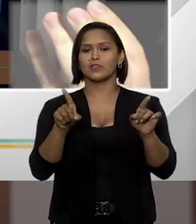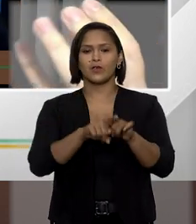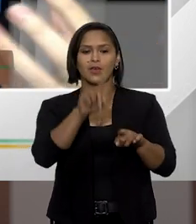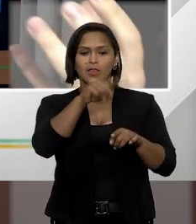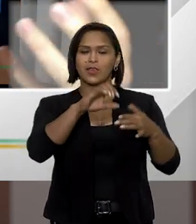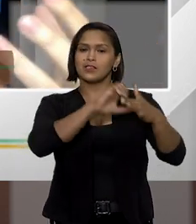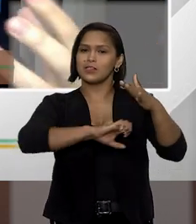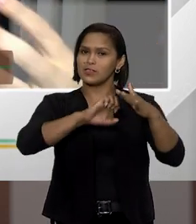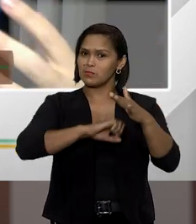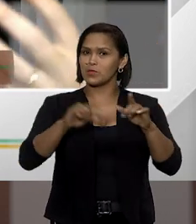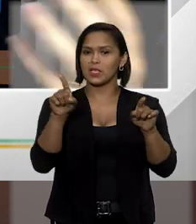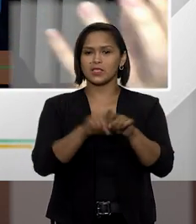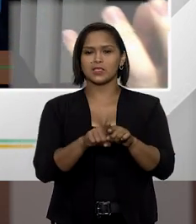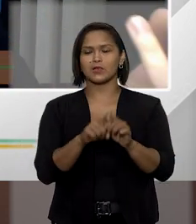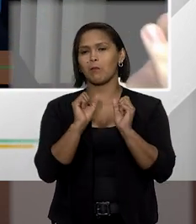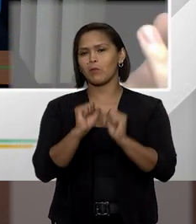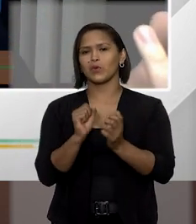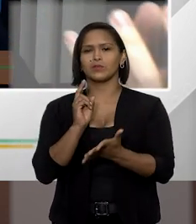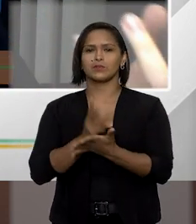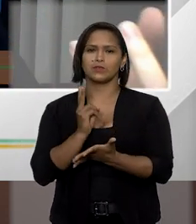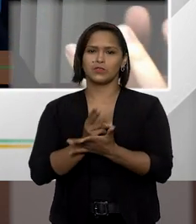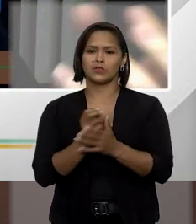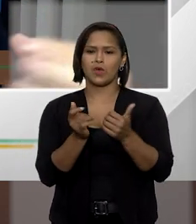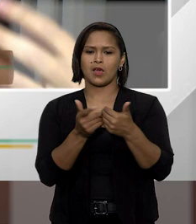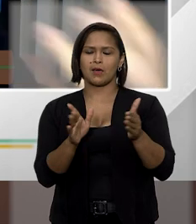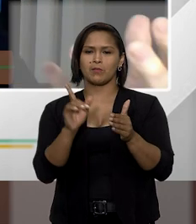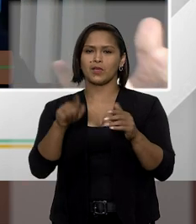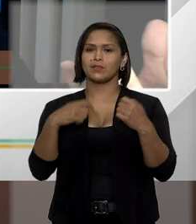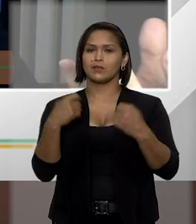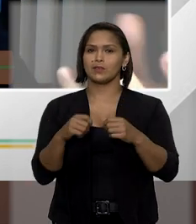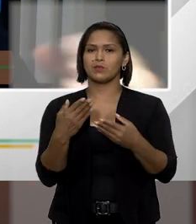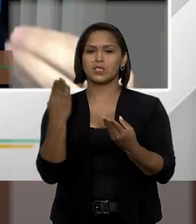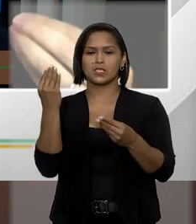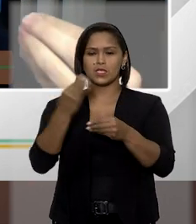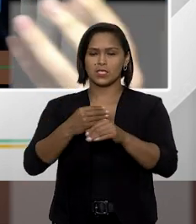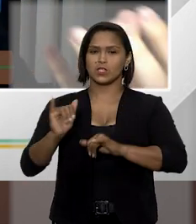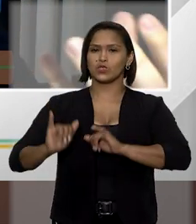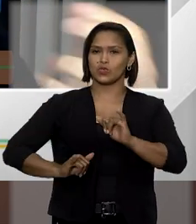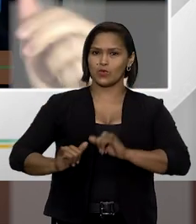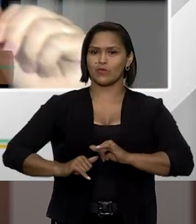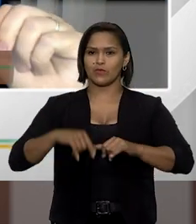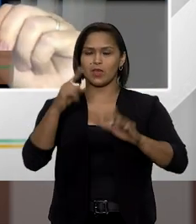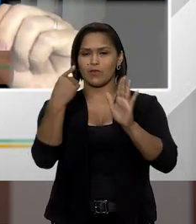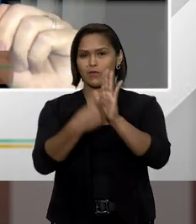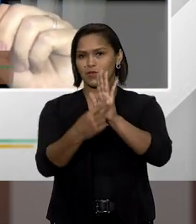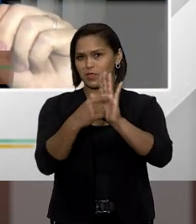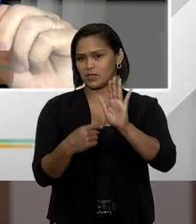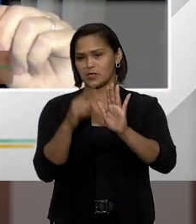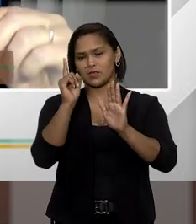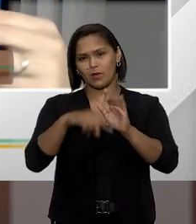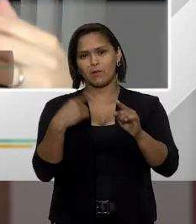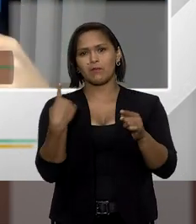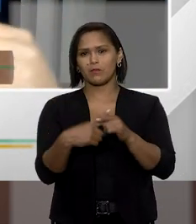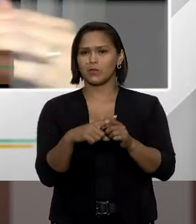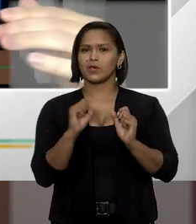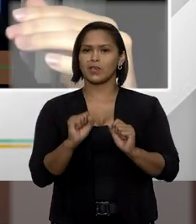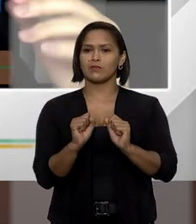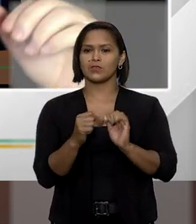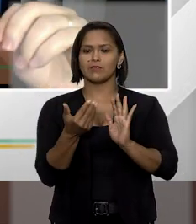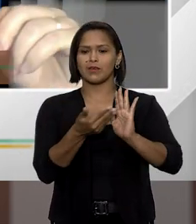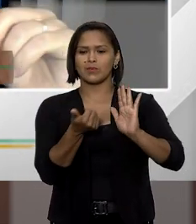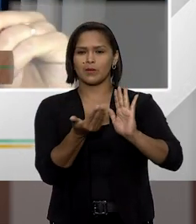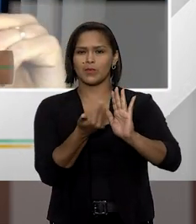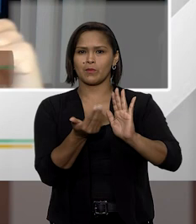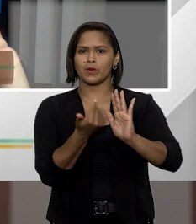e essas empresas evidentemente não devem permanecer abertas. Elas têm que sofrer um sancionamento deste tipo, porque assim você